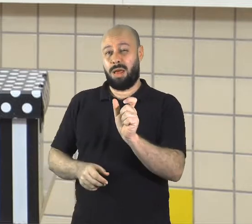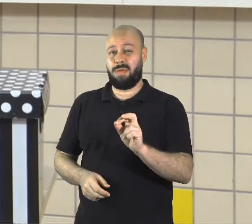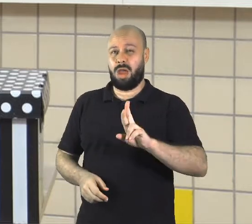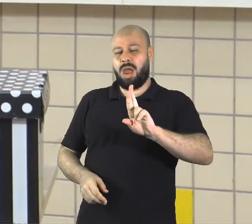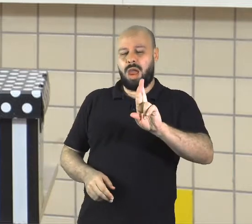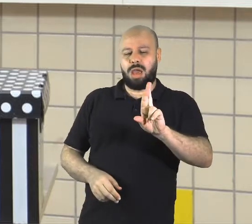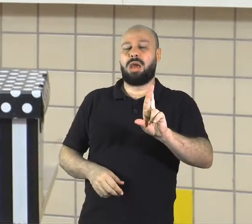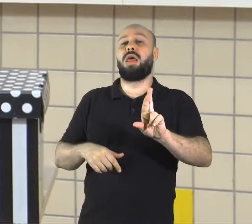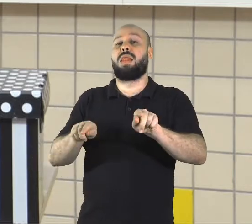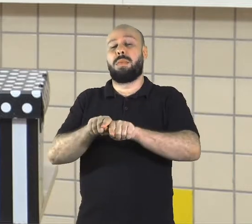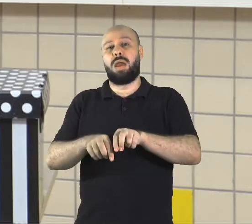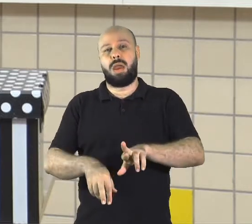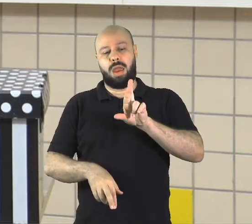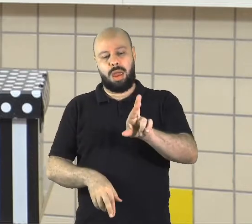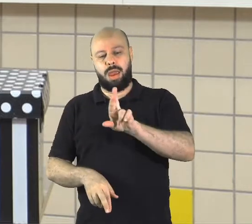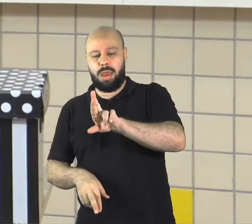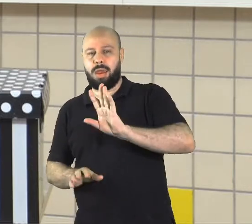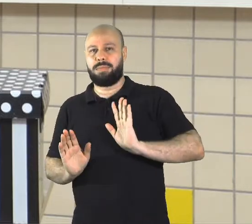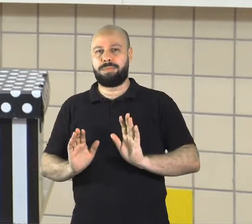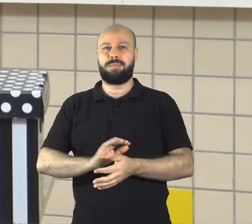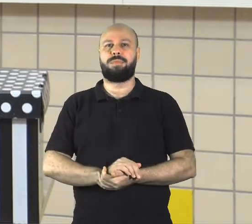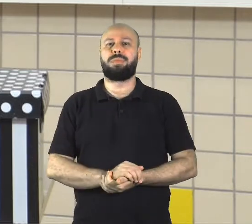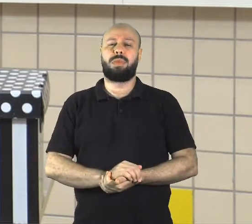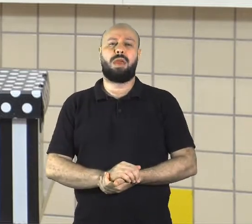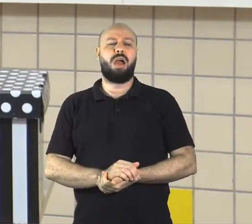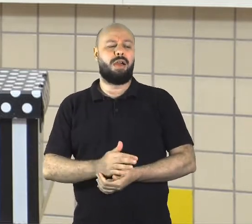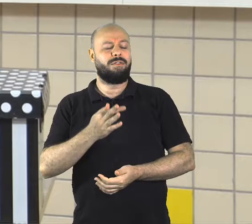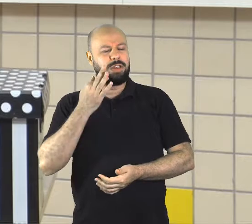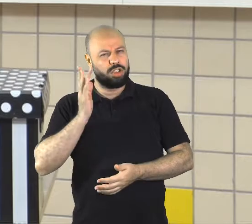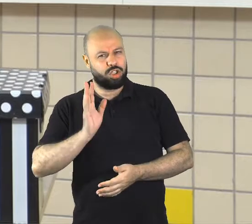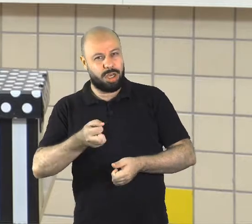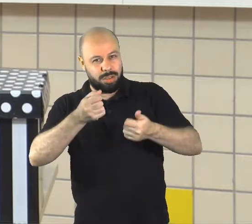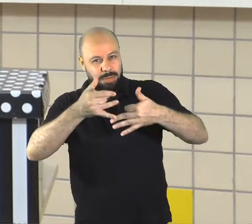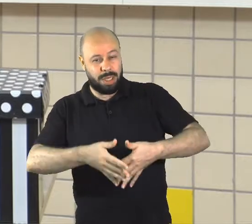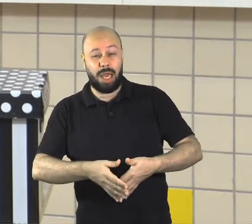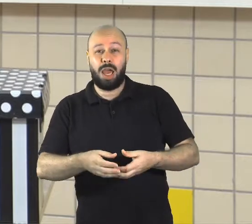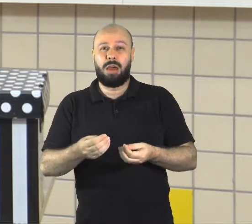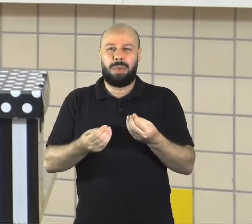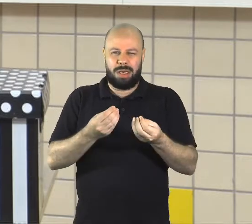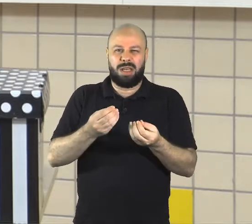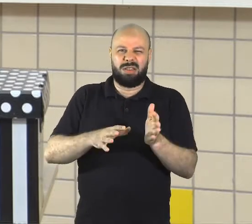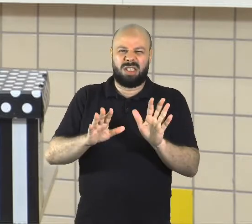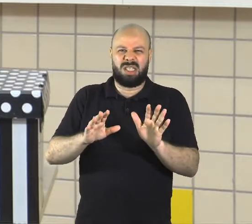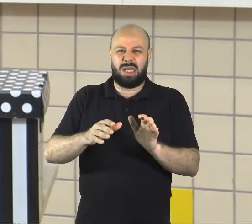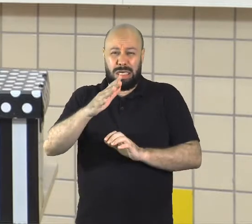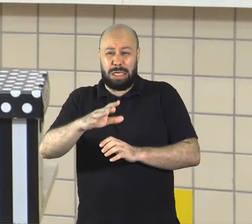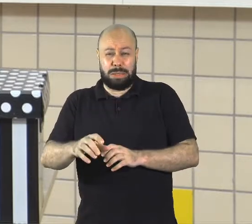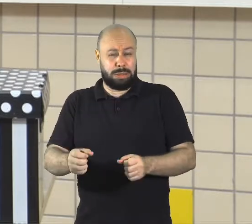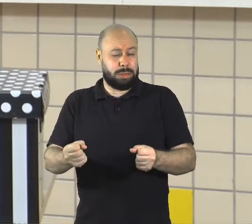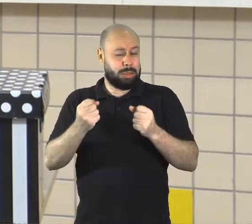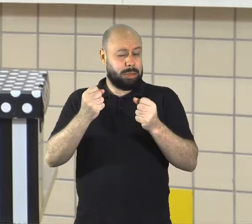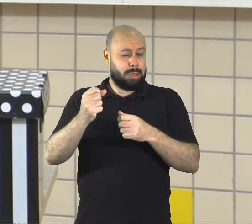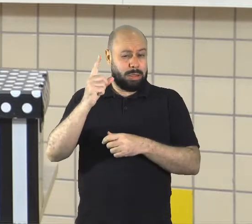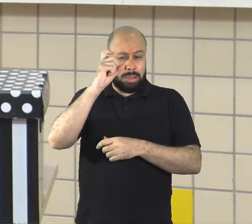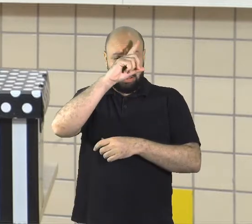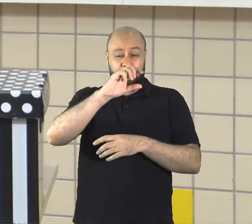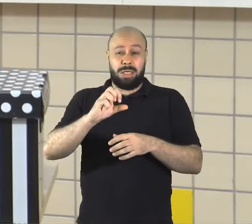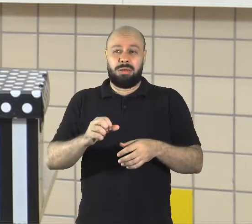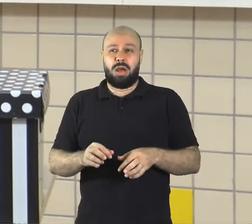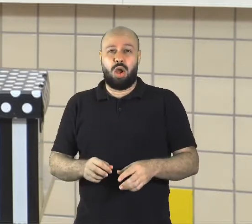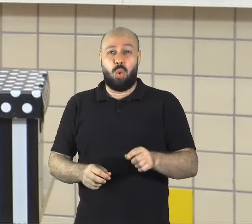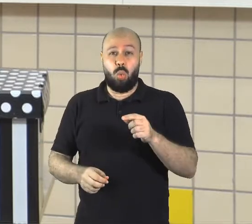o quê? Que assim, é como se fosse, as vogais, fossem aquelas crianças complicadas, difíceis, que um R